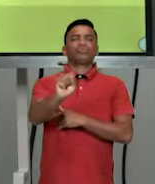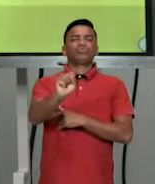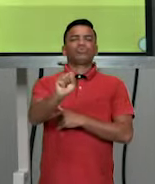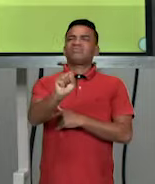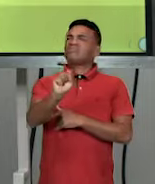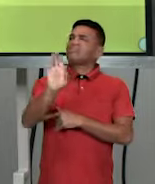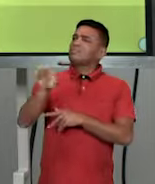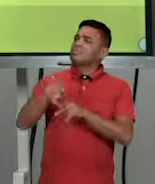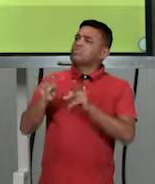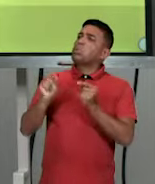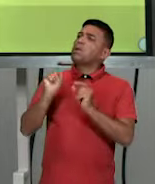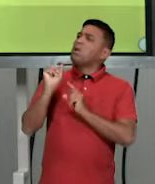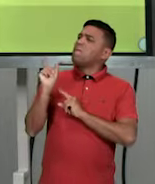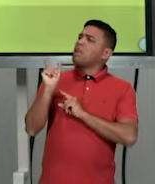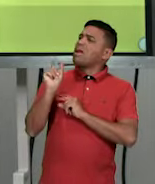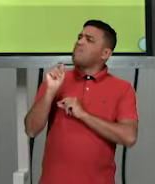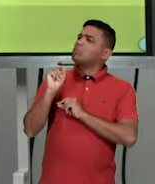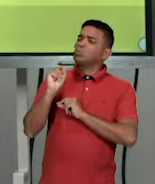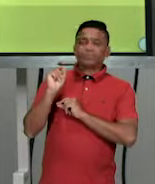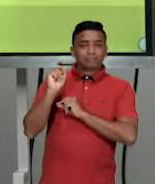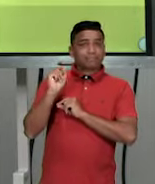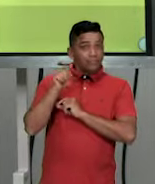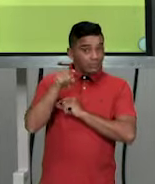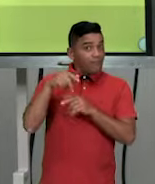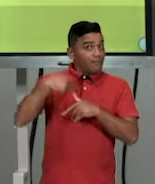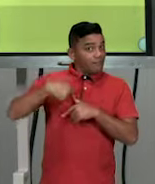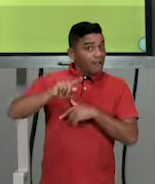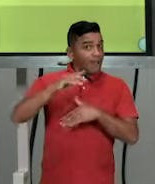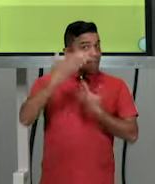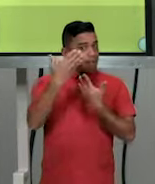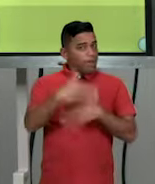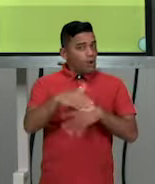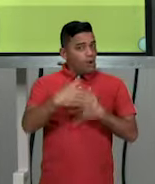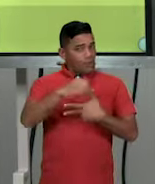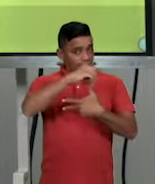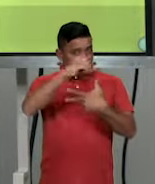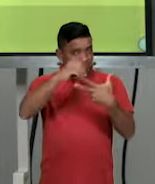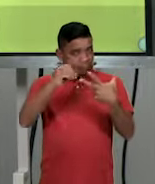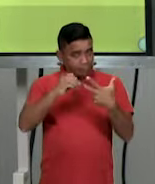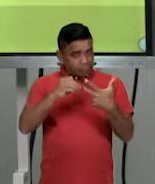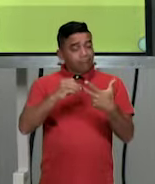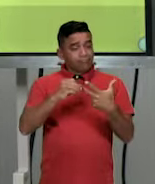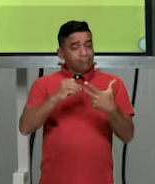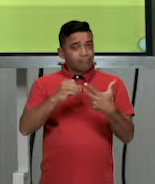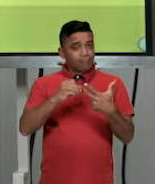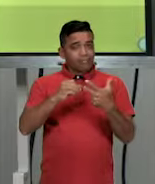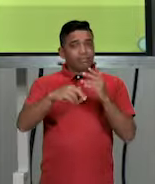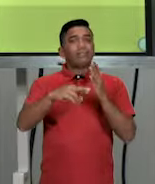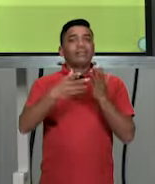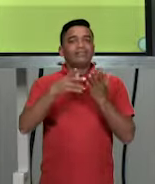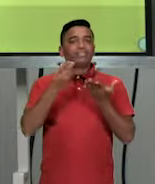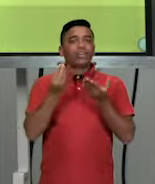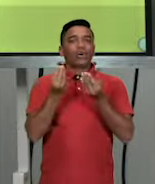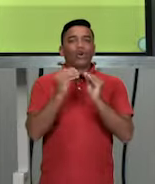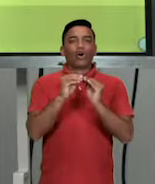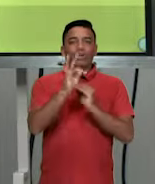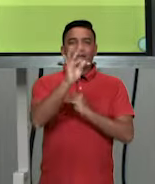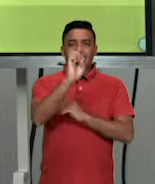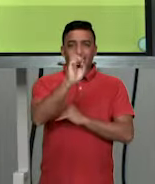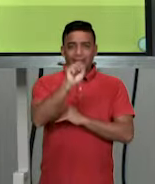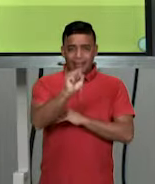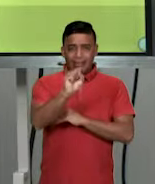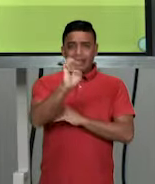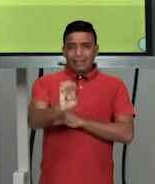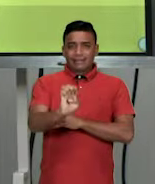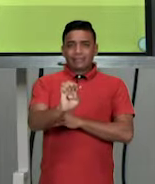Toda vez que você vai fazer uma prova do estilo Enem, você coloca a sua tese, como eu